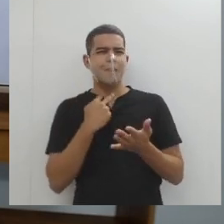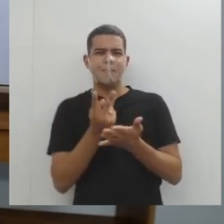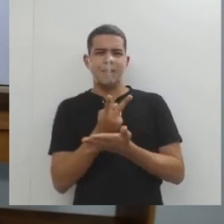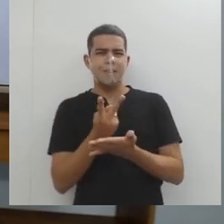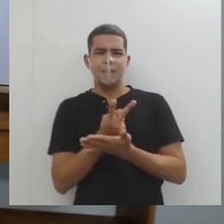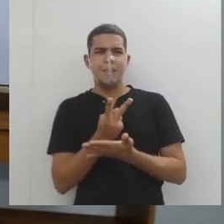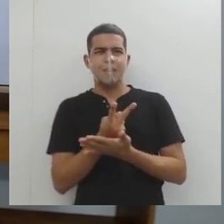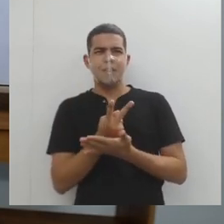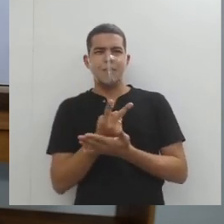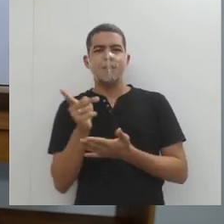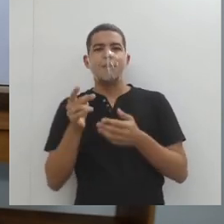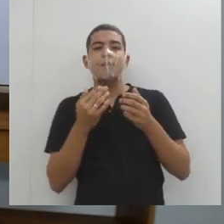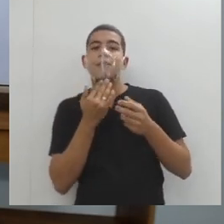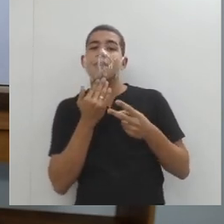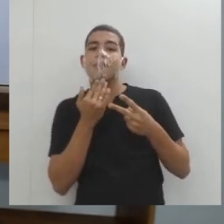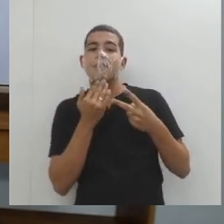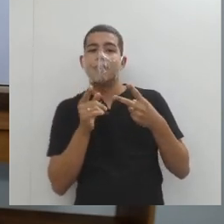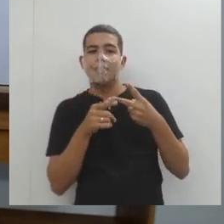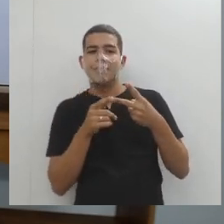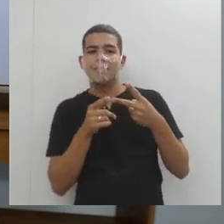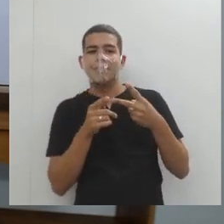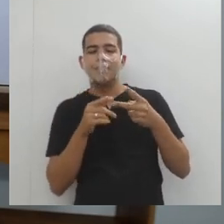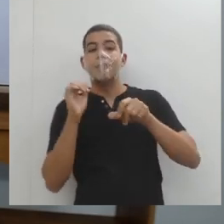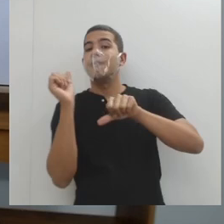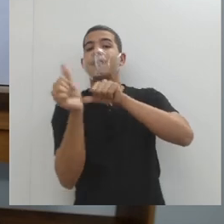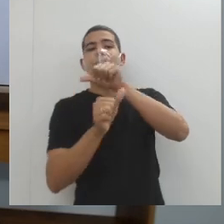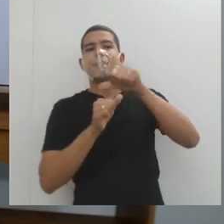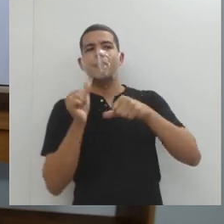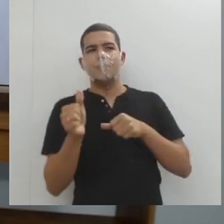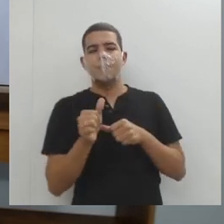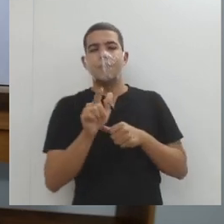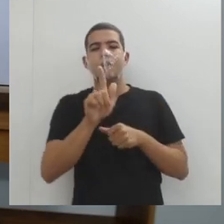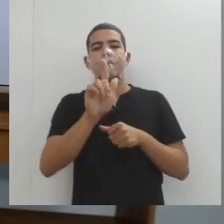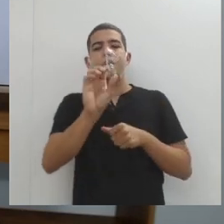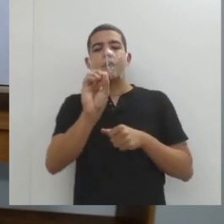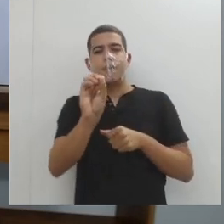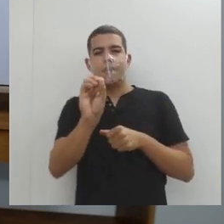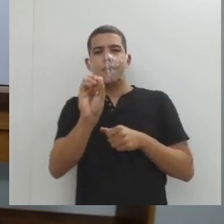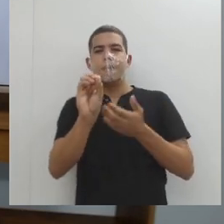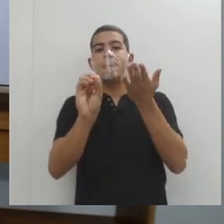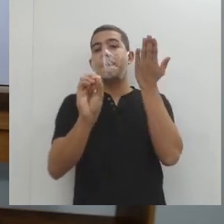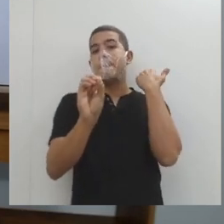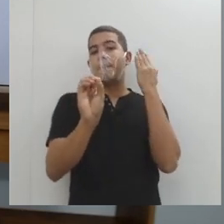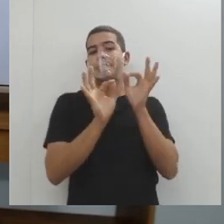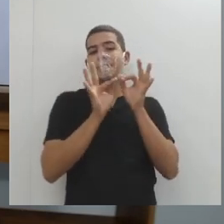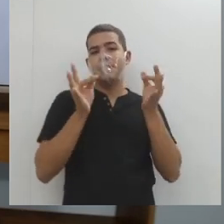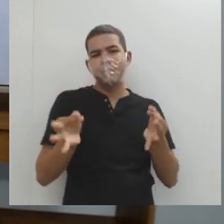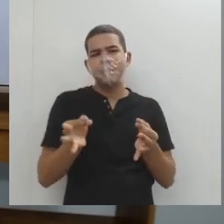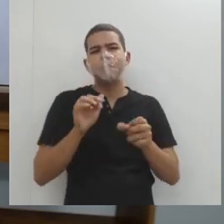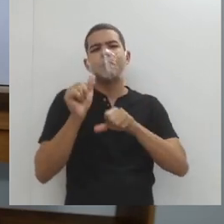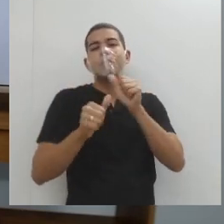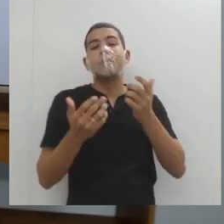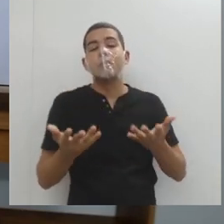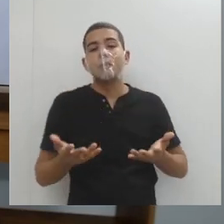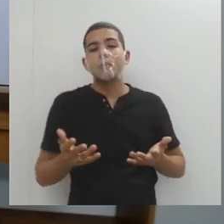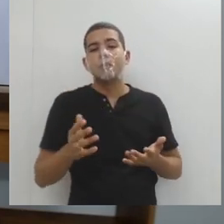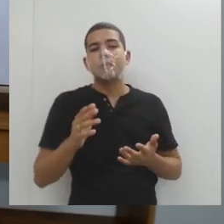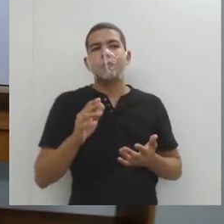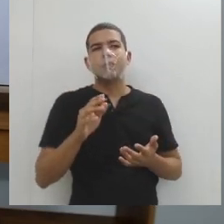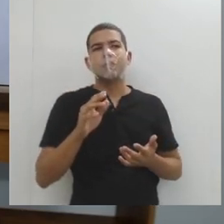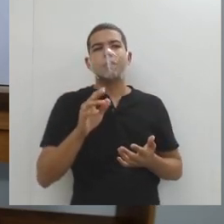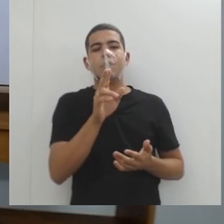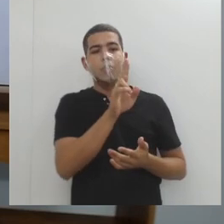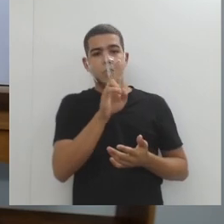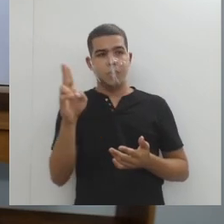errado, porque ele é irregular. Ele vai mudar totalmente de forma. E aí o verbo go, no passado simples, fica went.